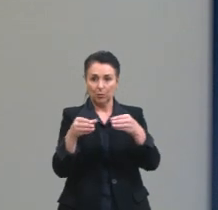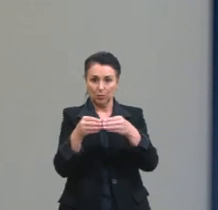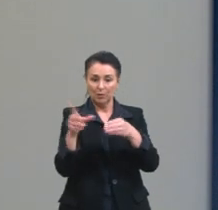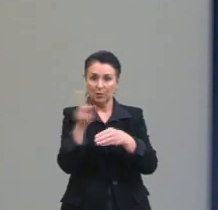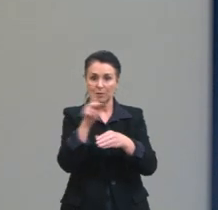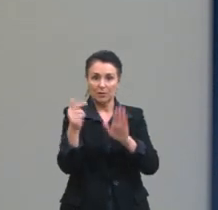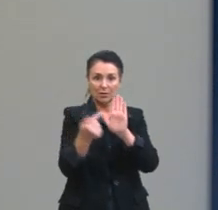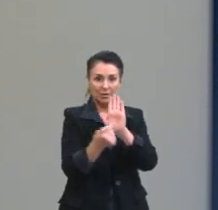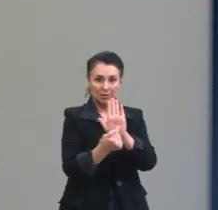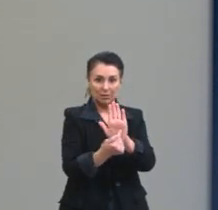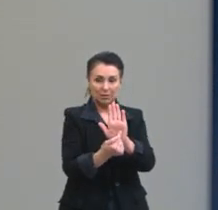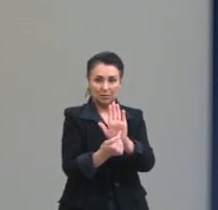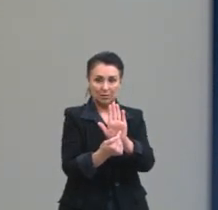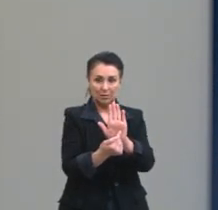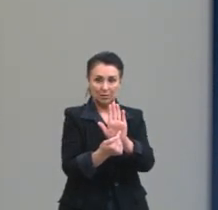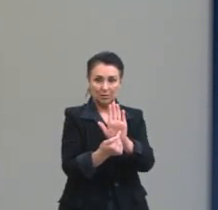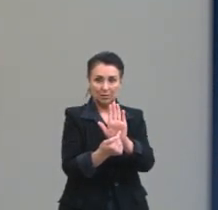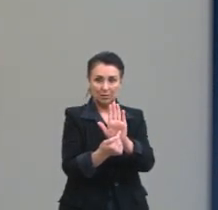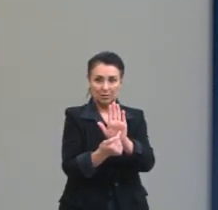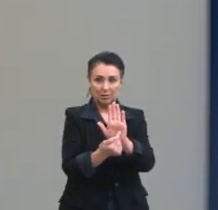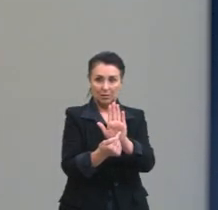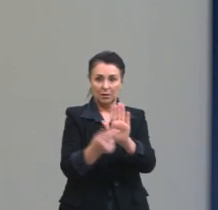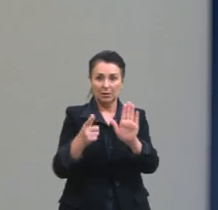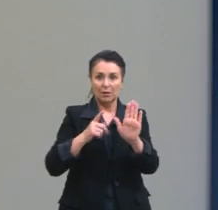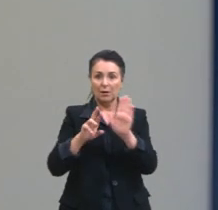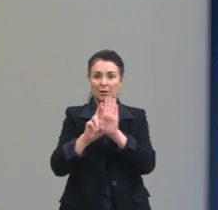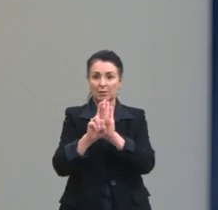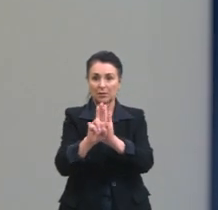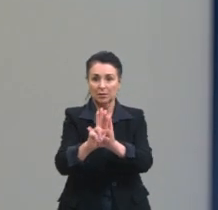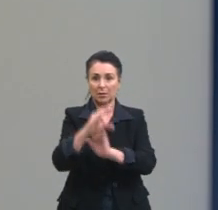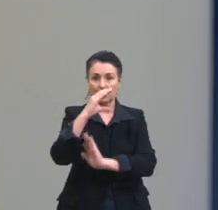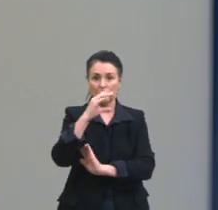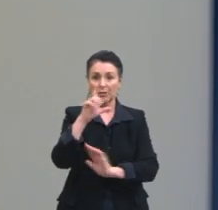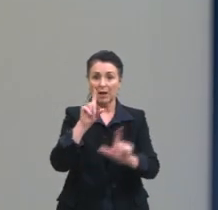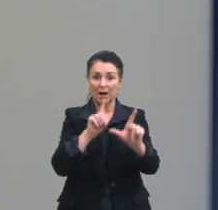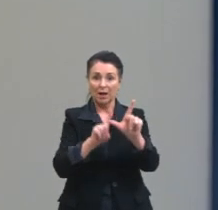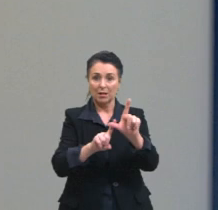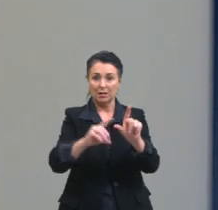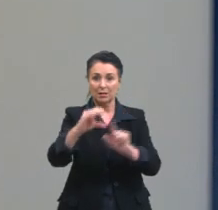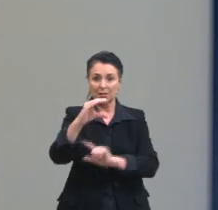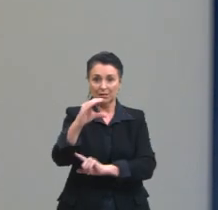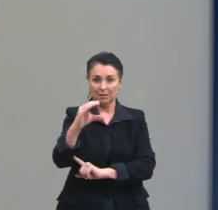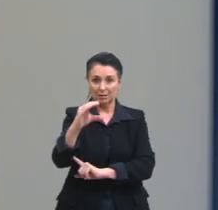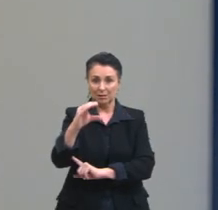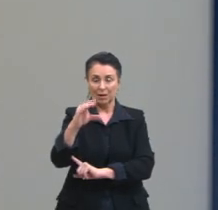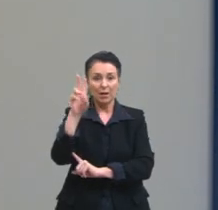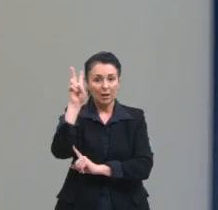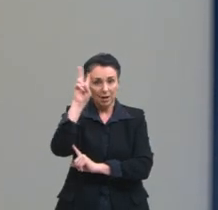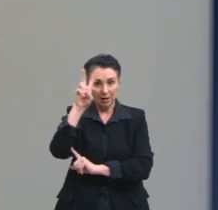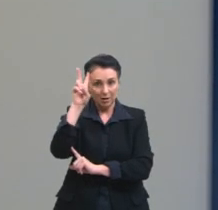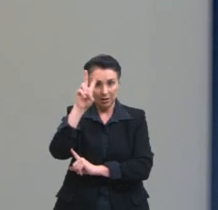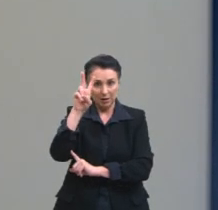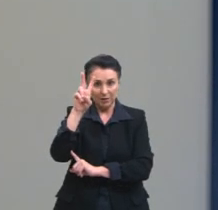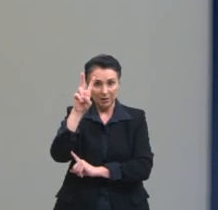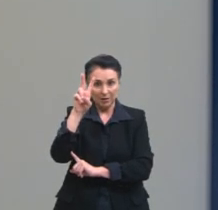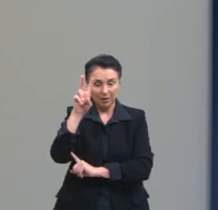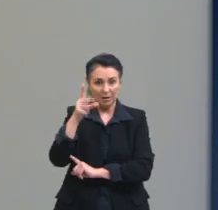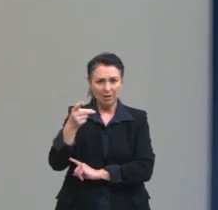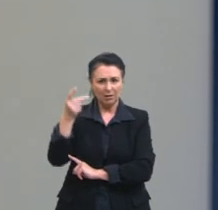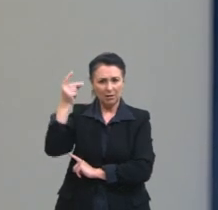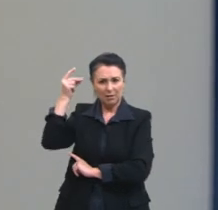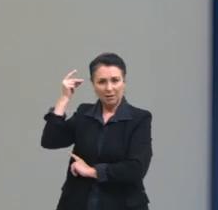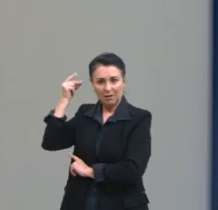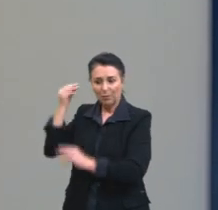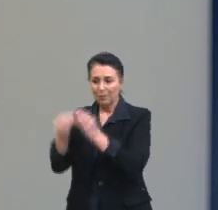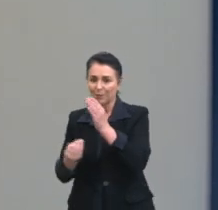aqui O que são representados pela letra c Eu lembro que esse aqui é uma novidade